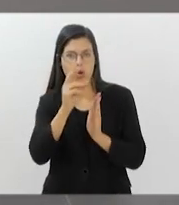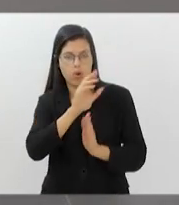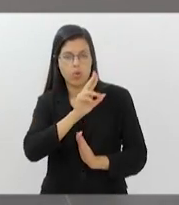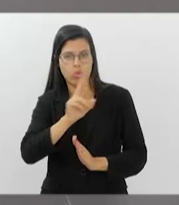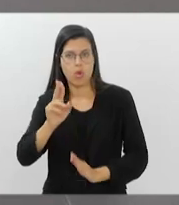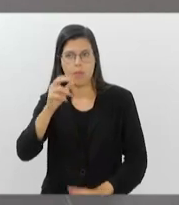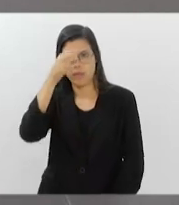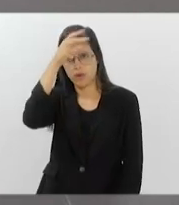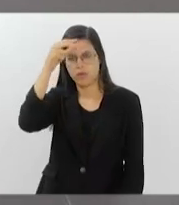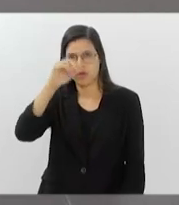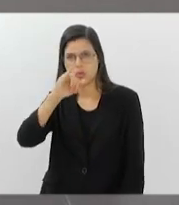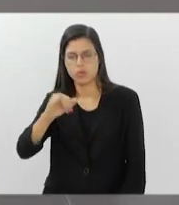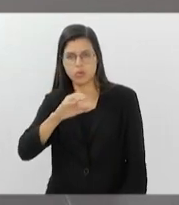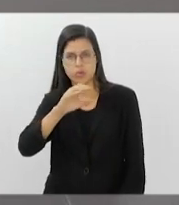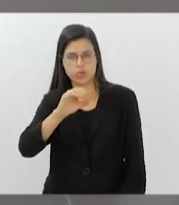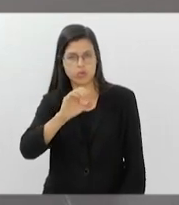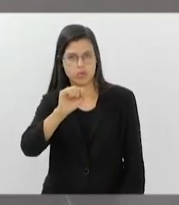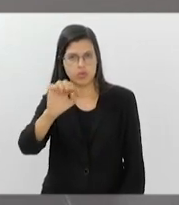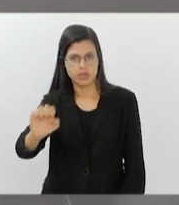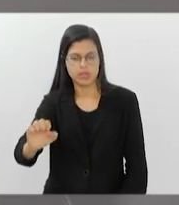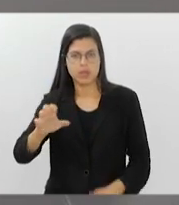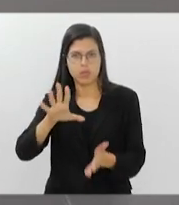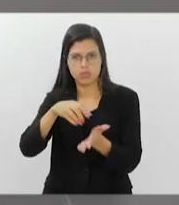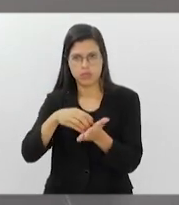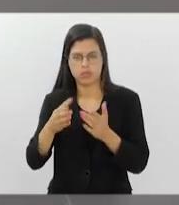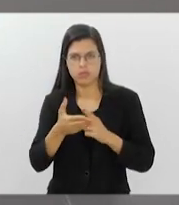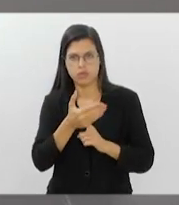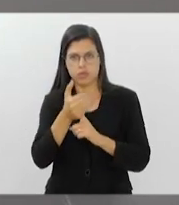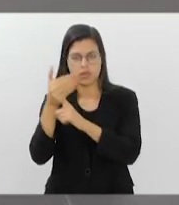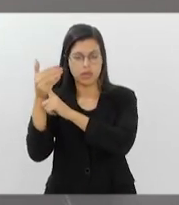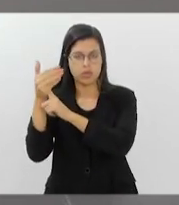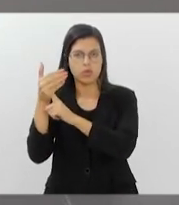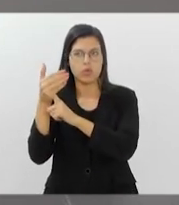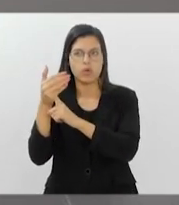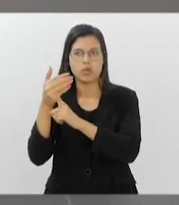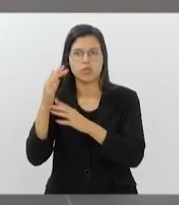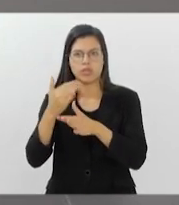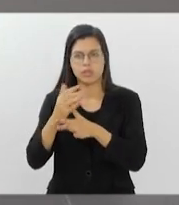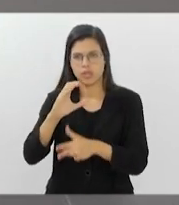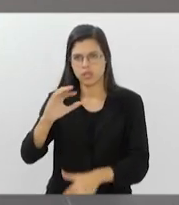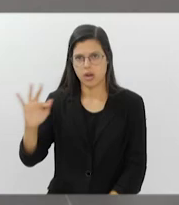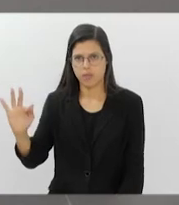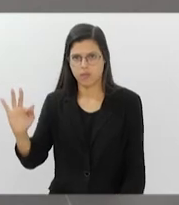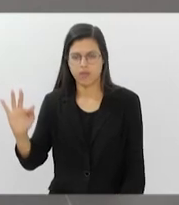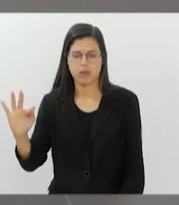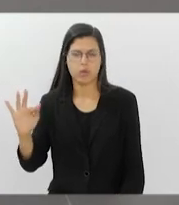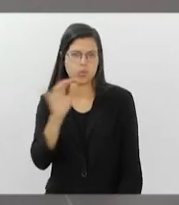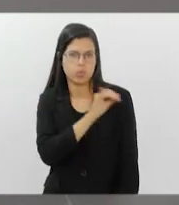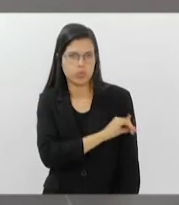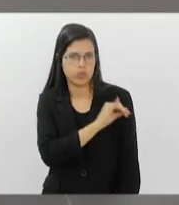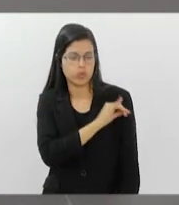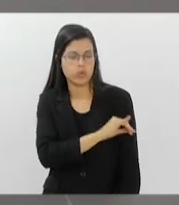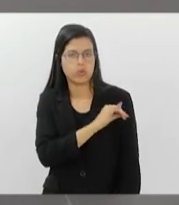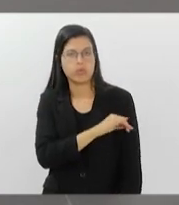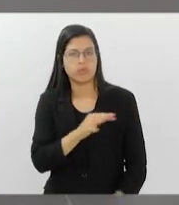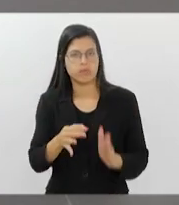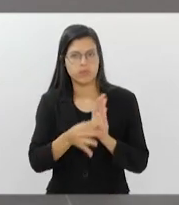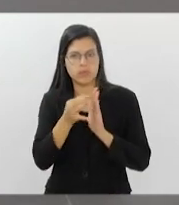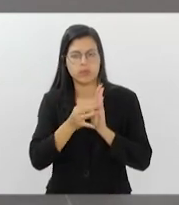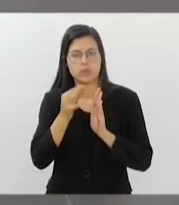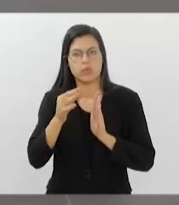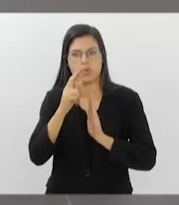o Centro Tecnológico da cidade de Cabo Frio, RJ. Parecer do relator